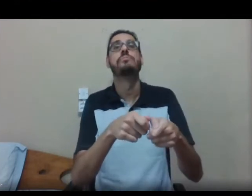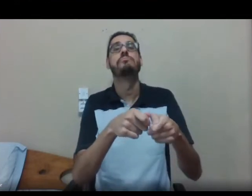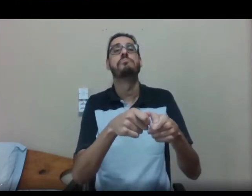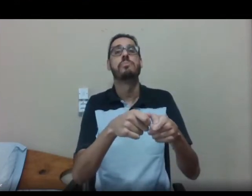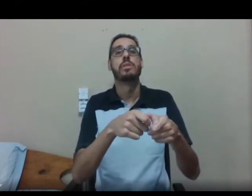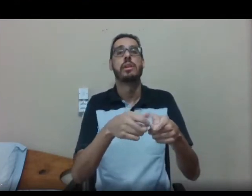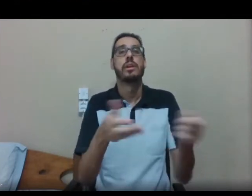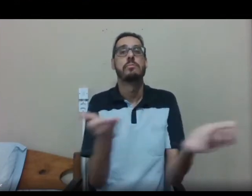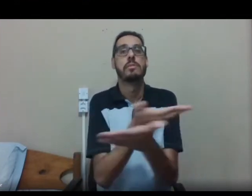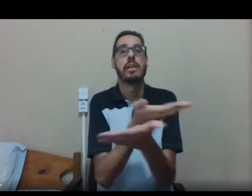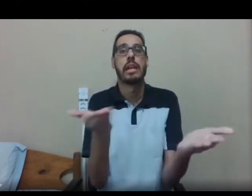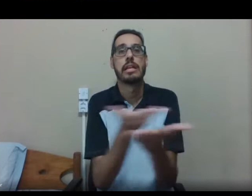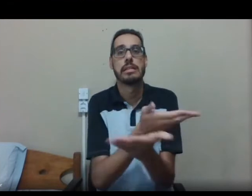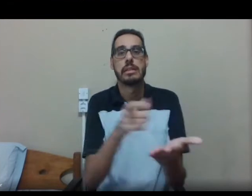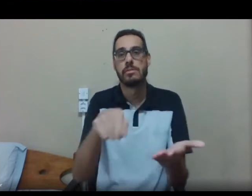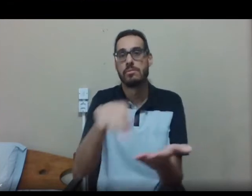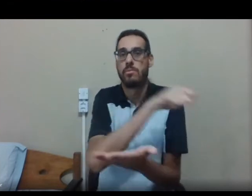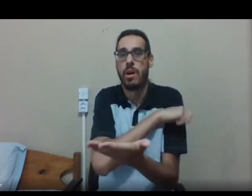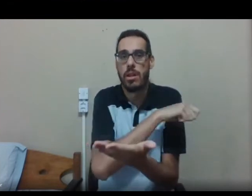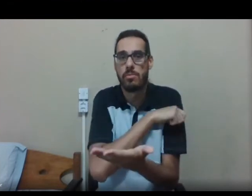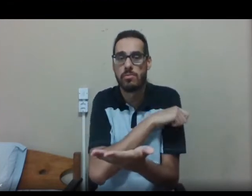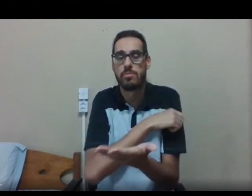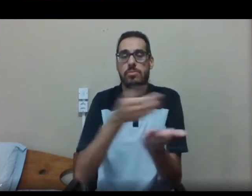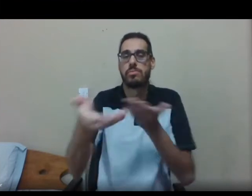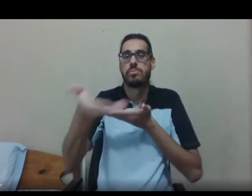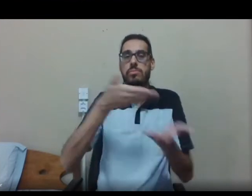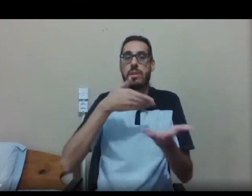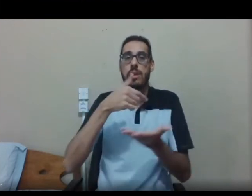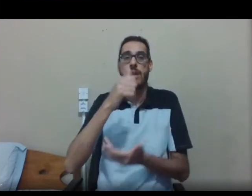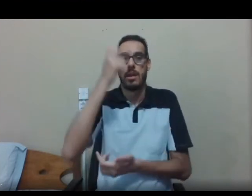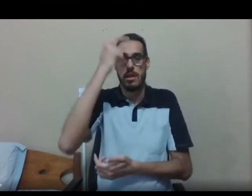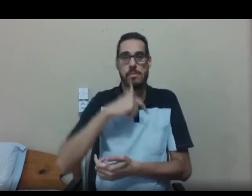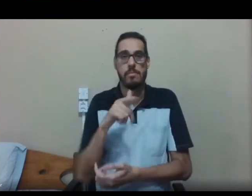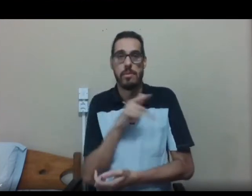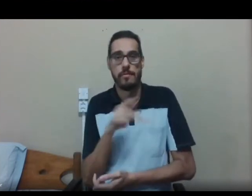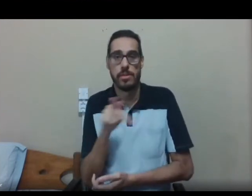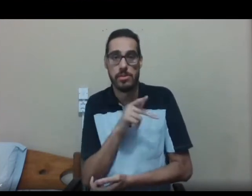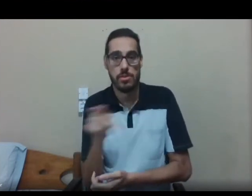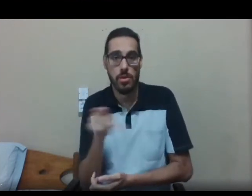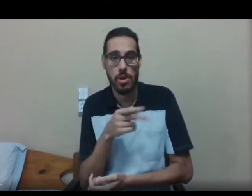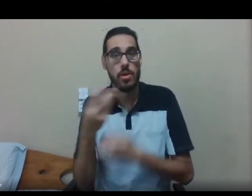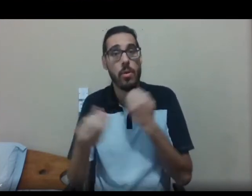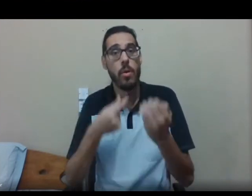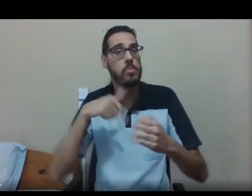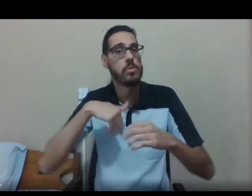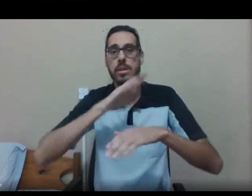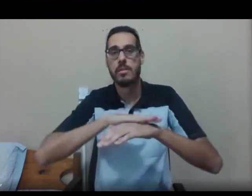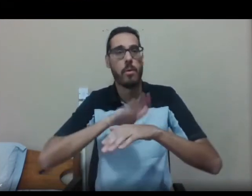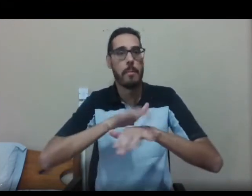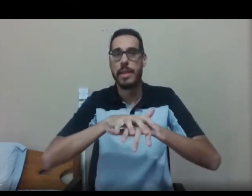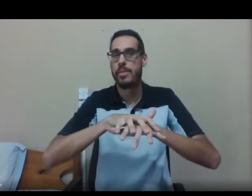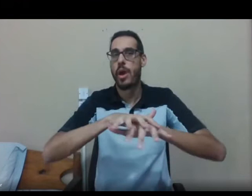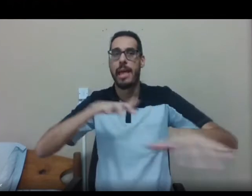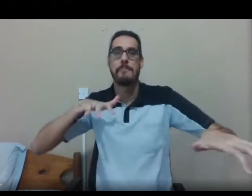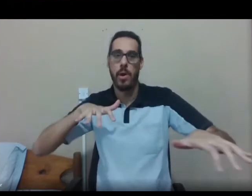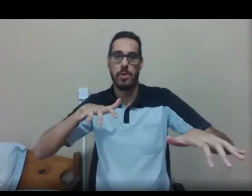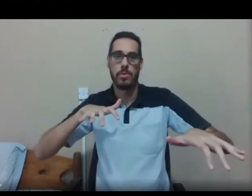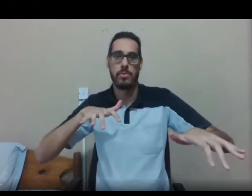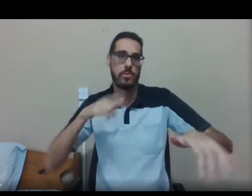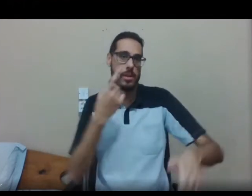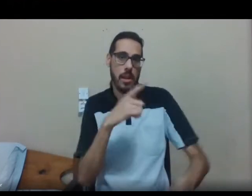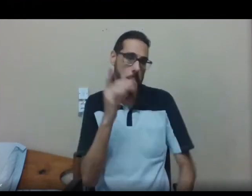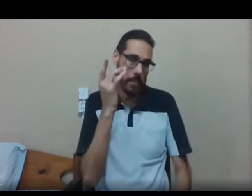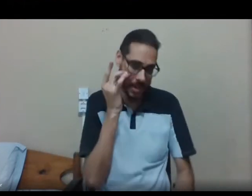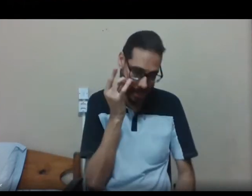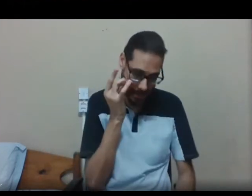tá? Vai acontecer também no CCT, né, a Semana de Ensino Remoto para Ciências Exatas e Tecnológicas, que já é